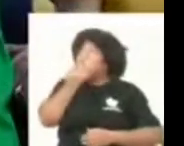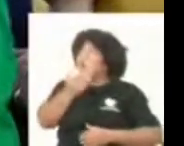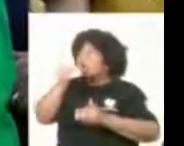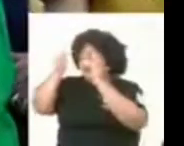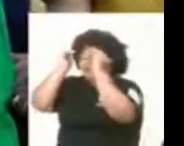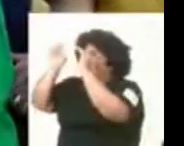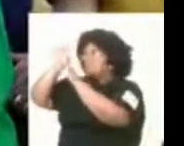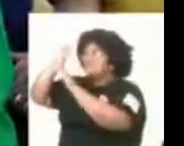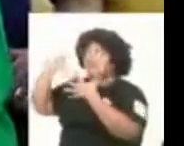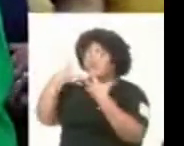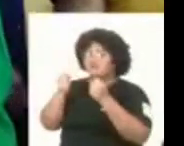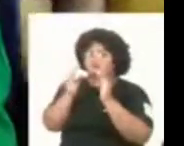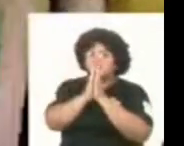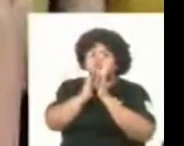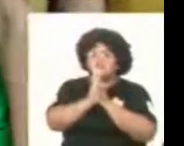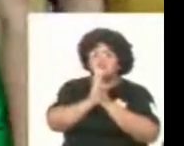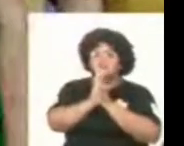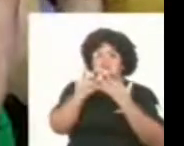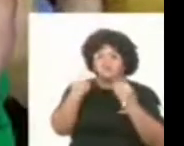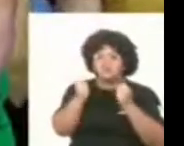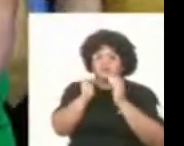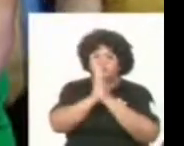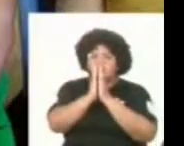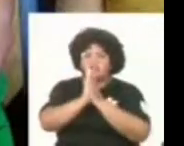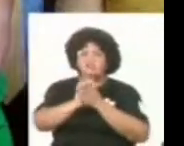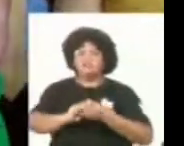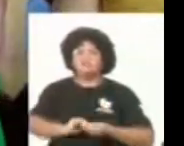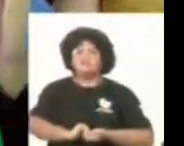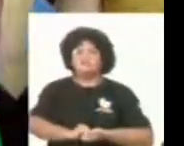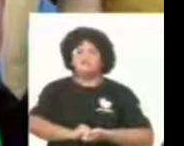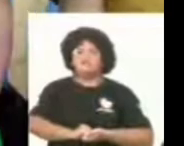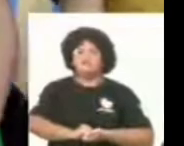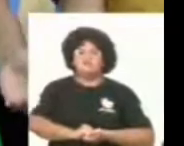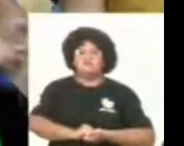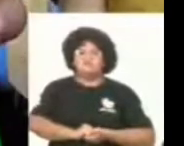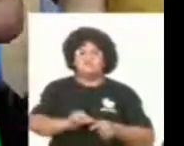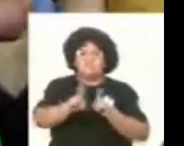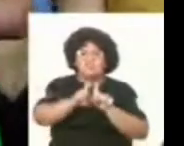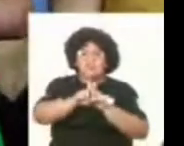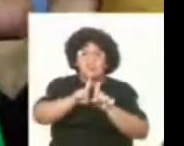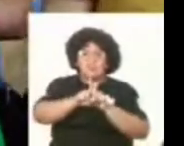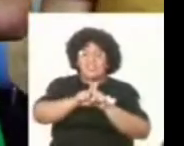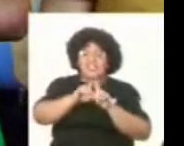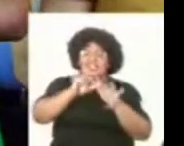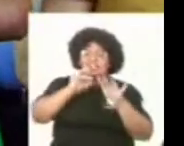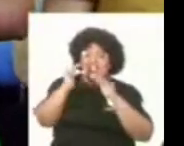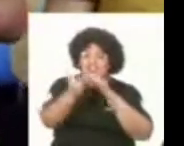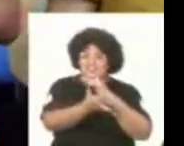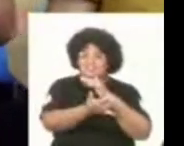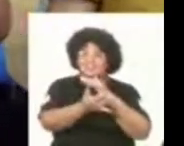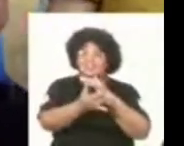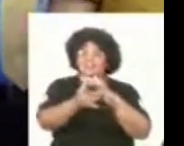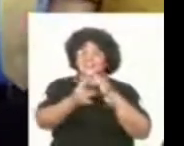É? Vamos orar então? Todo mundo, até os que estão nas redes sociais. A informação que